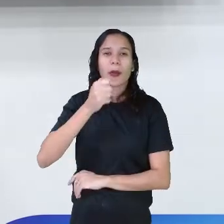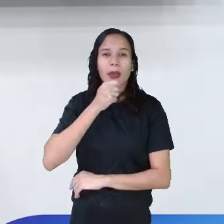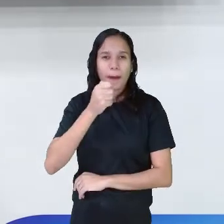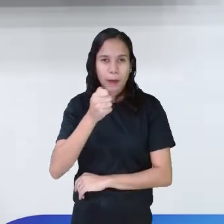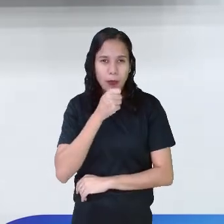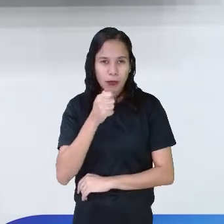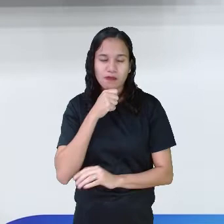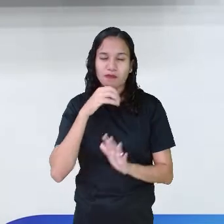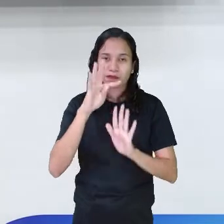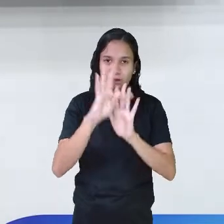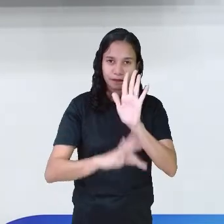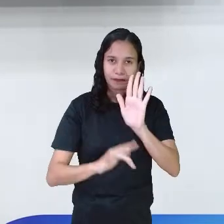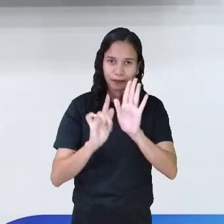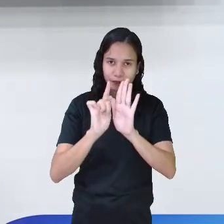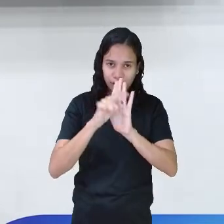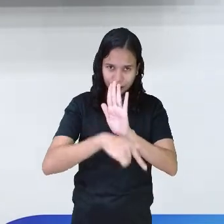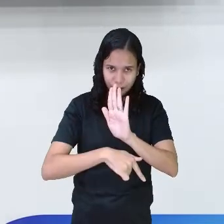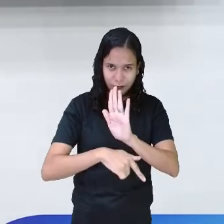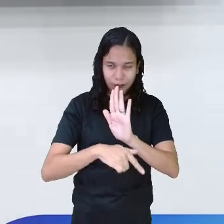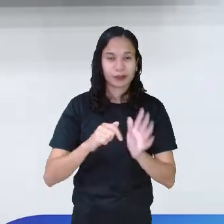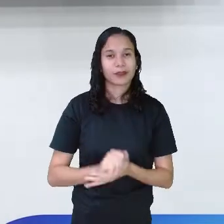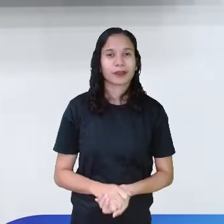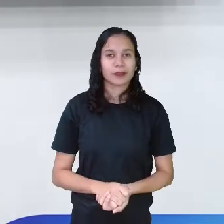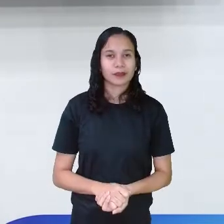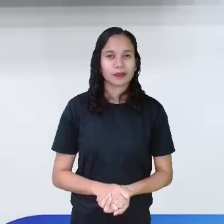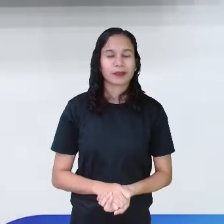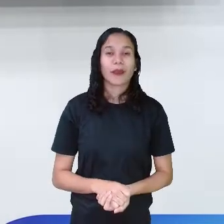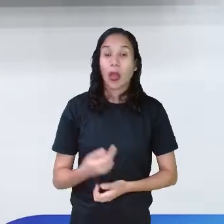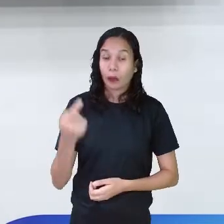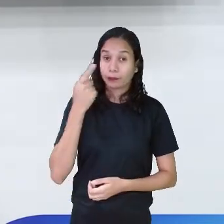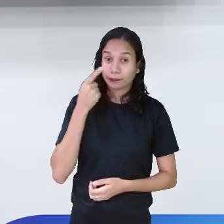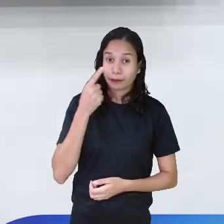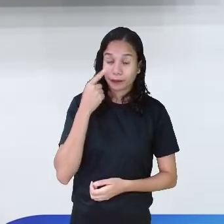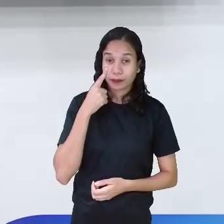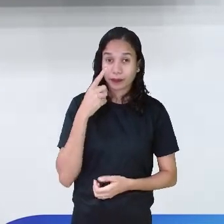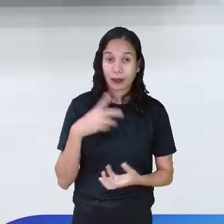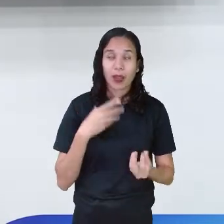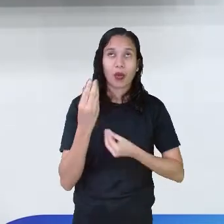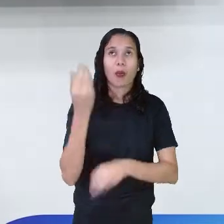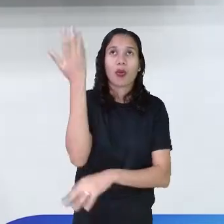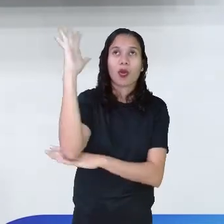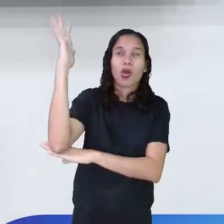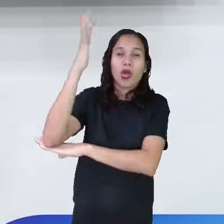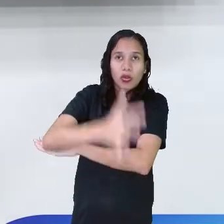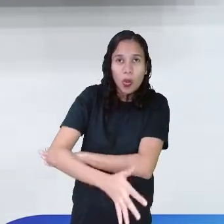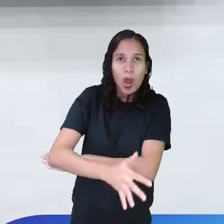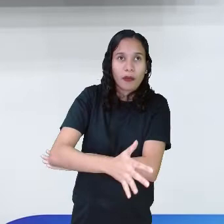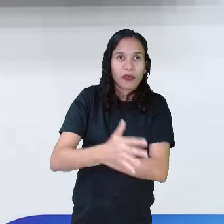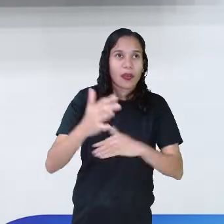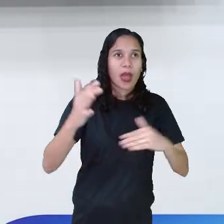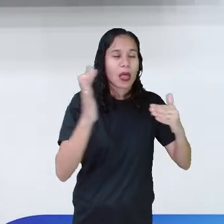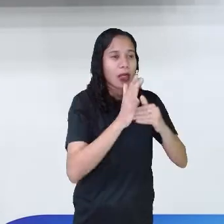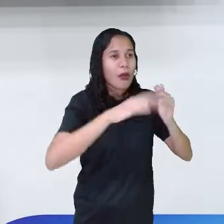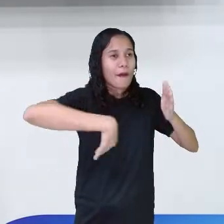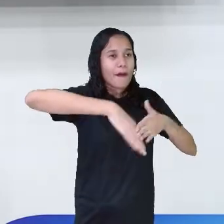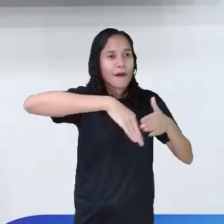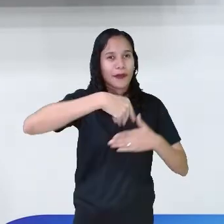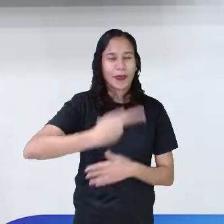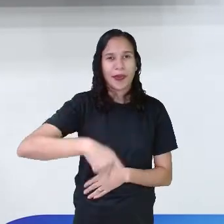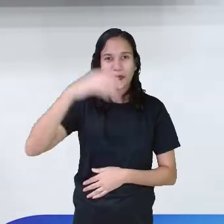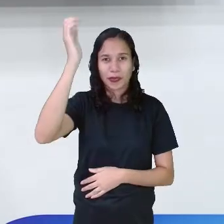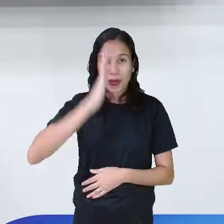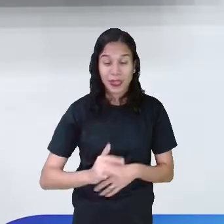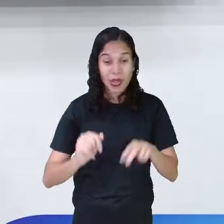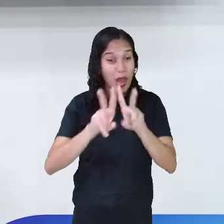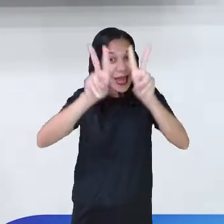gênero textual, no caso a reportagem. Veja que eu saí de uma queda de uma árvore para a história do futebol no Brasil, tá